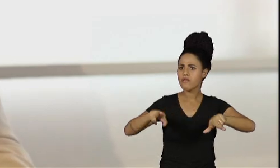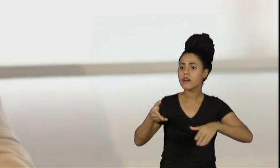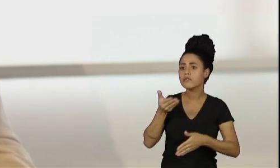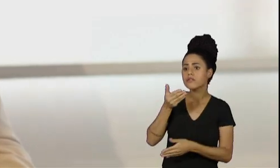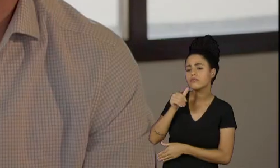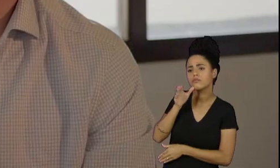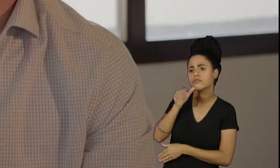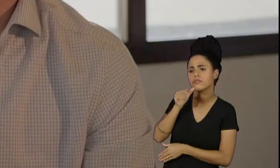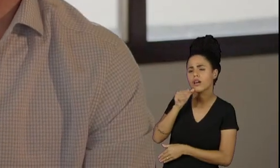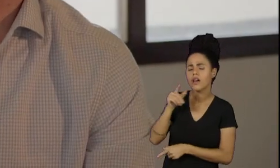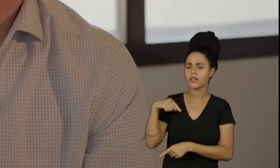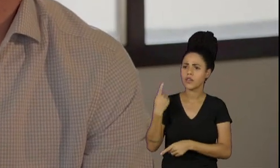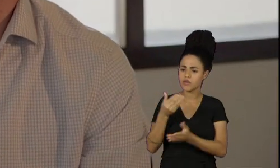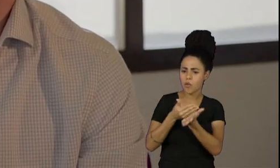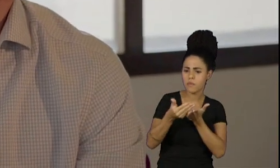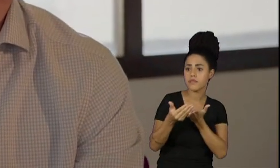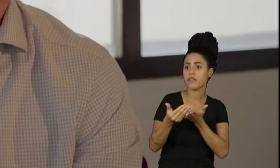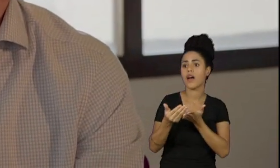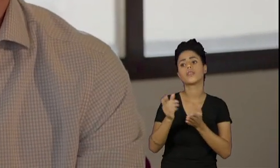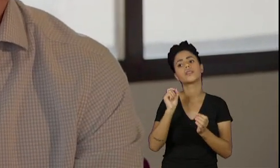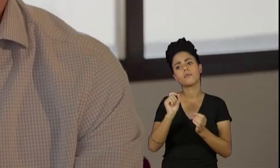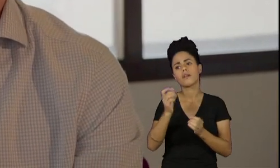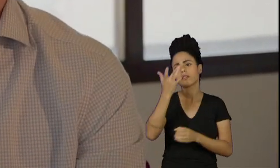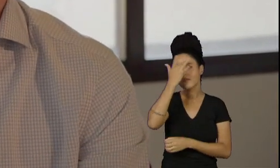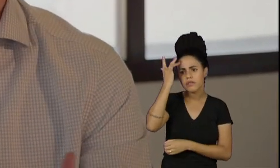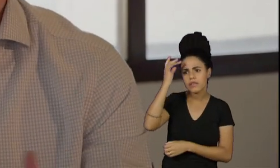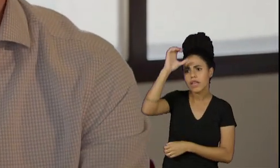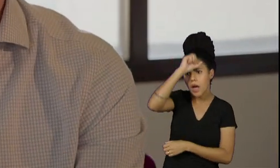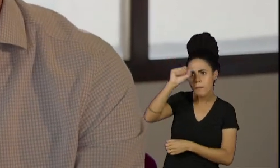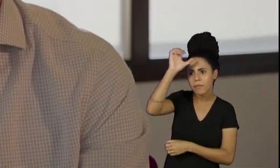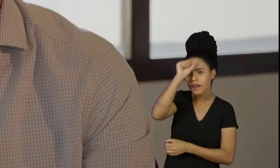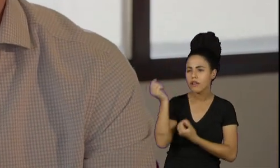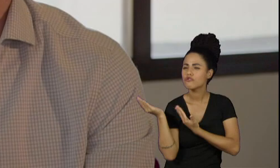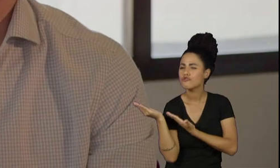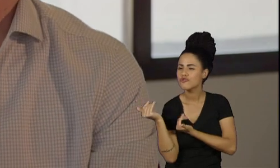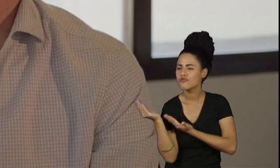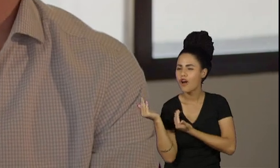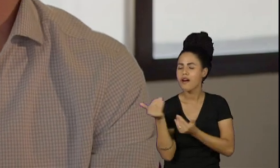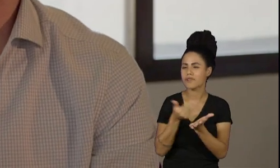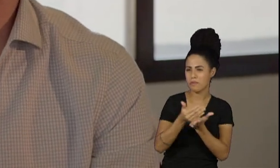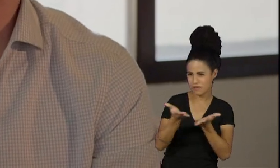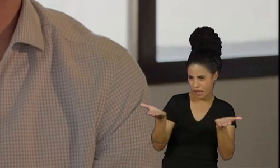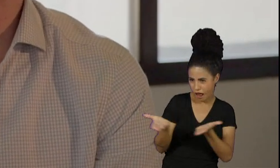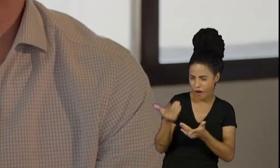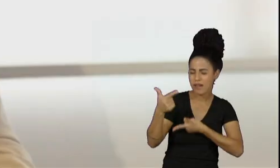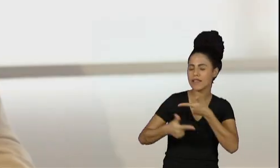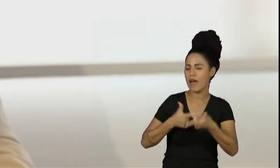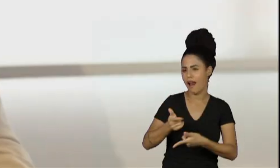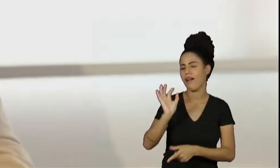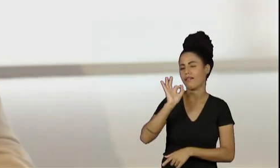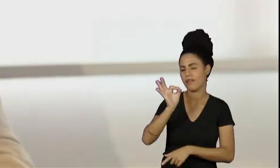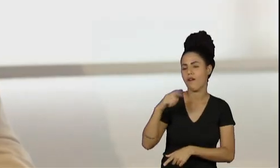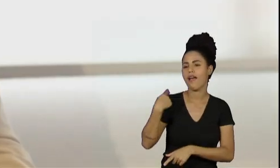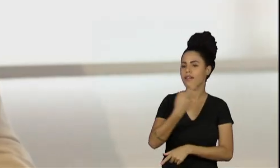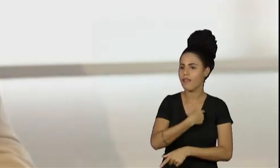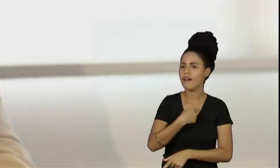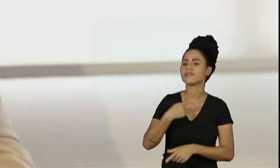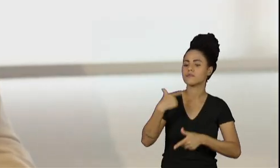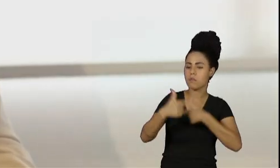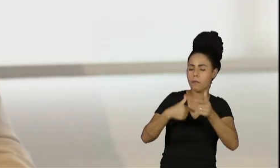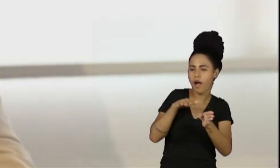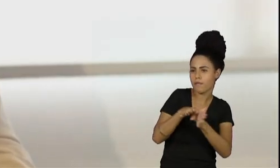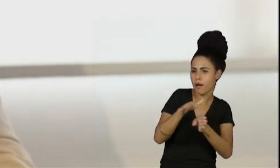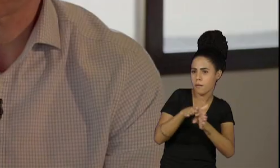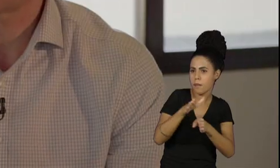obra inicial, primeiro emprego, então uma moçada, no bom sentido, uma moçada que passa pela gente, a gente tem um trabalho importante